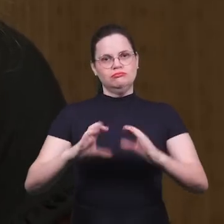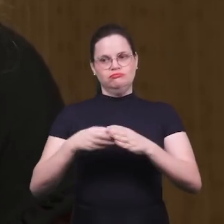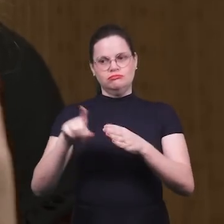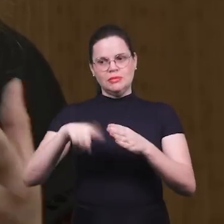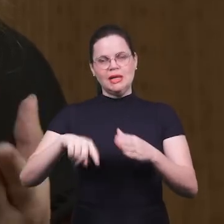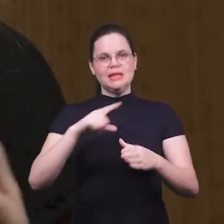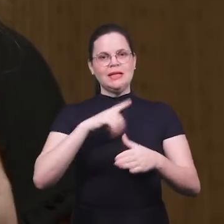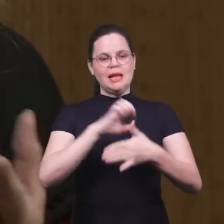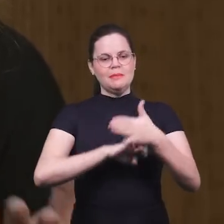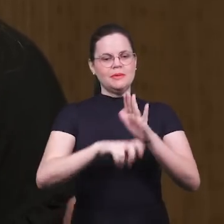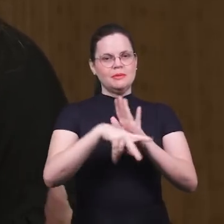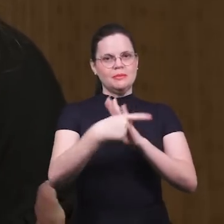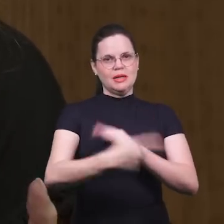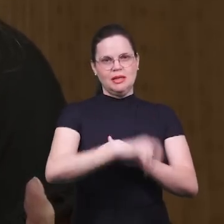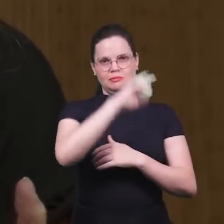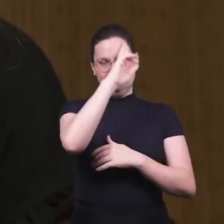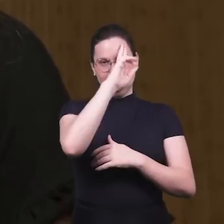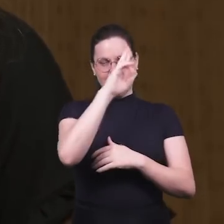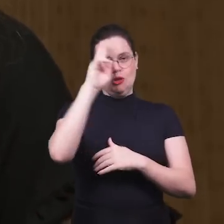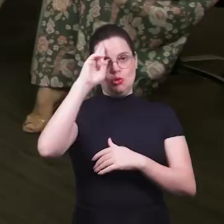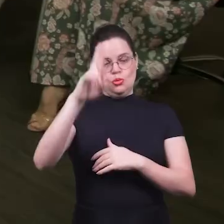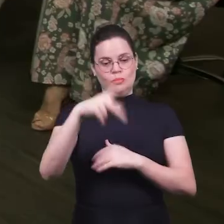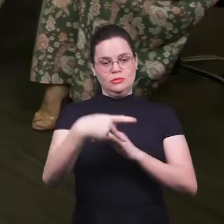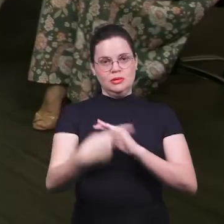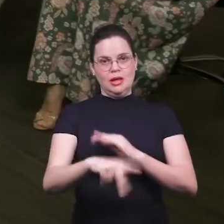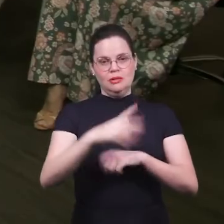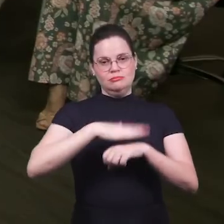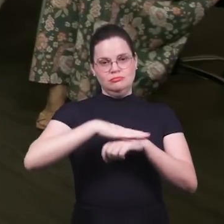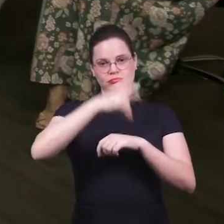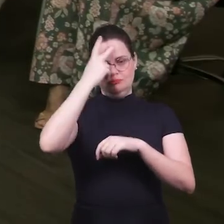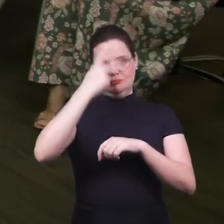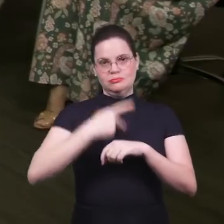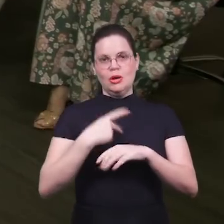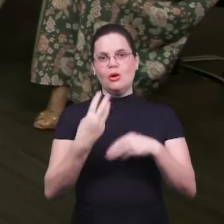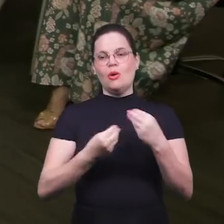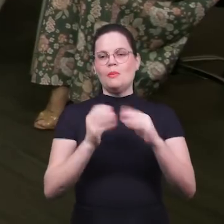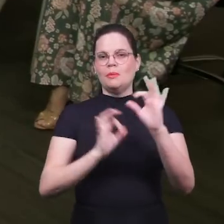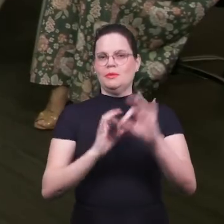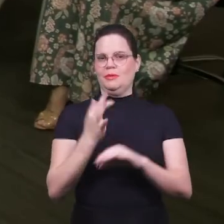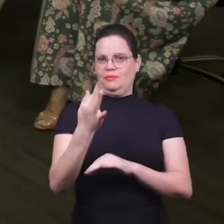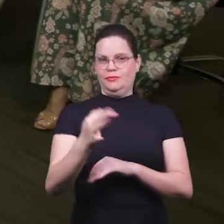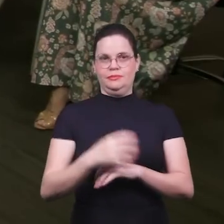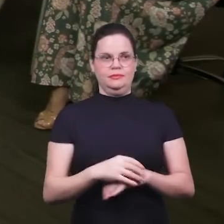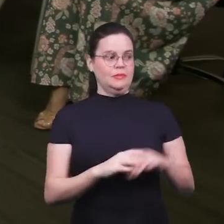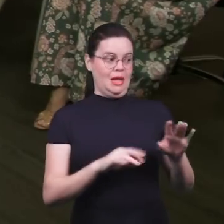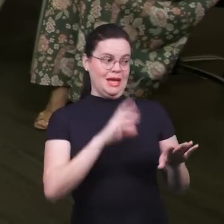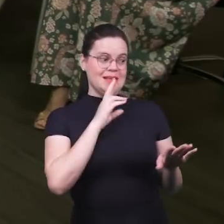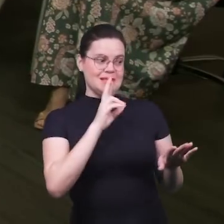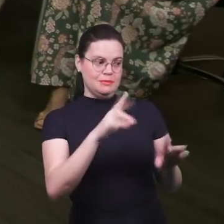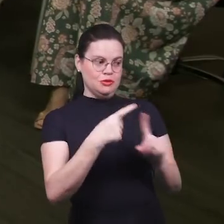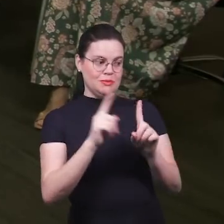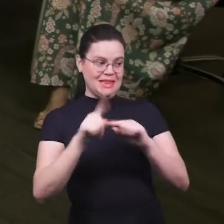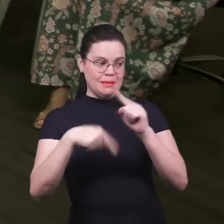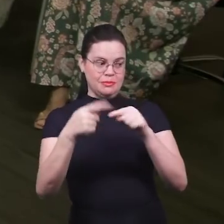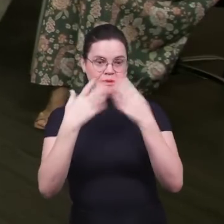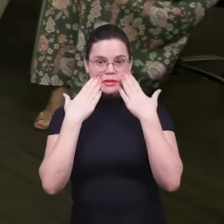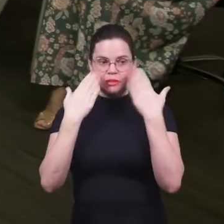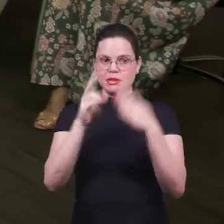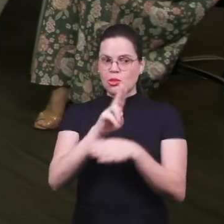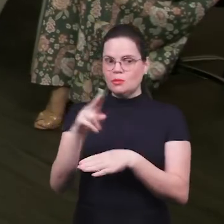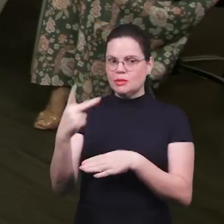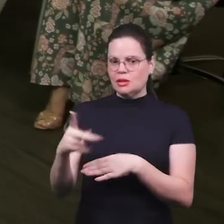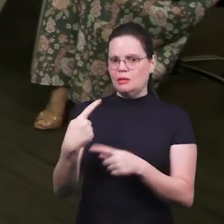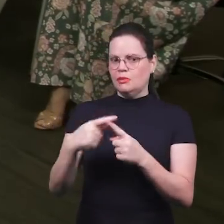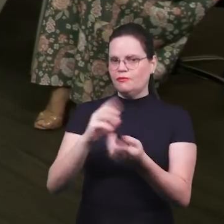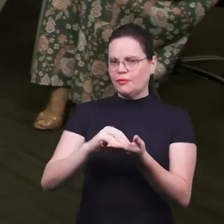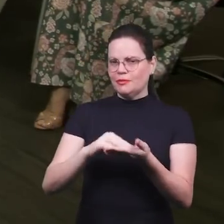relação a ele, como que eles deveriam se preparar para o futuro? Responde a pergunta, mas depois ela vai se apresentar, que ela não se apresentou. Vai lá.